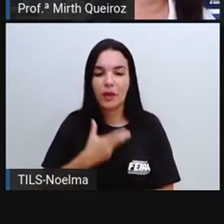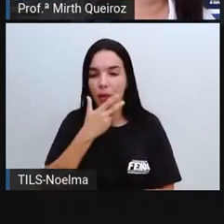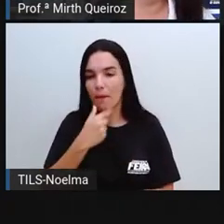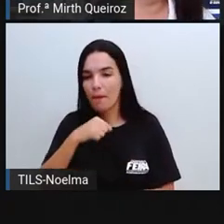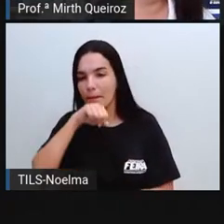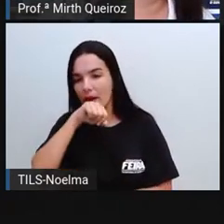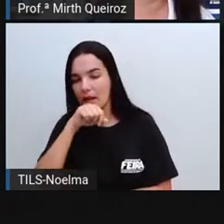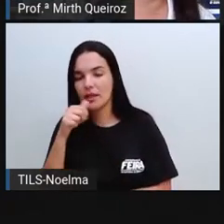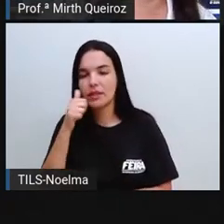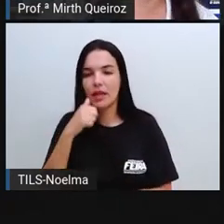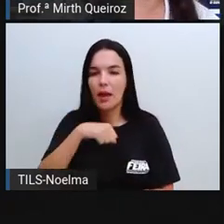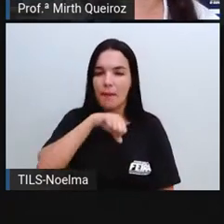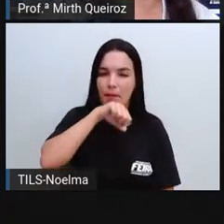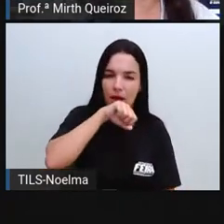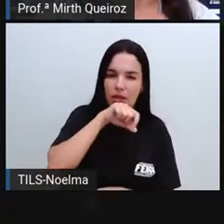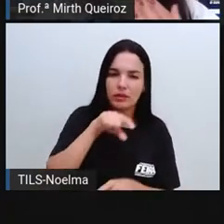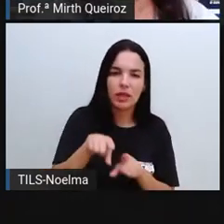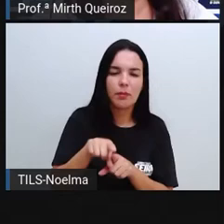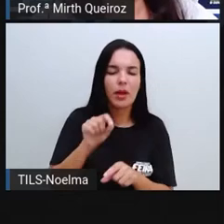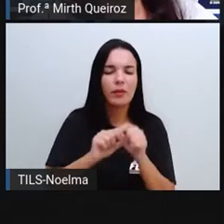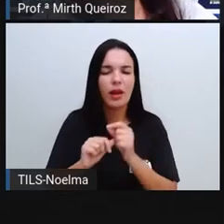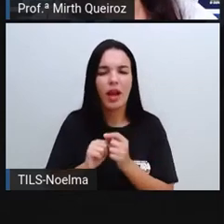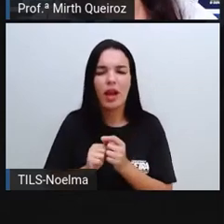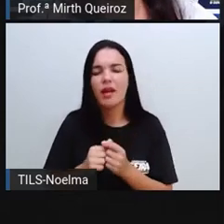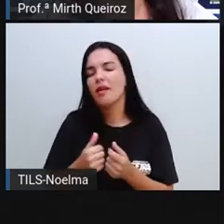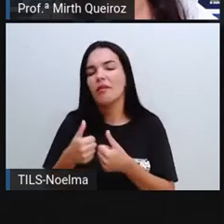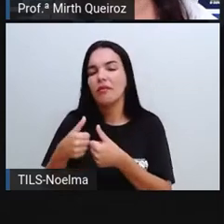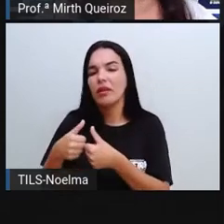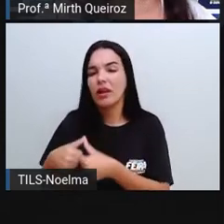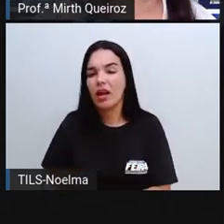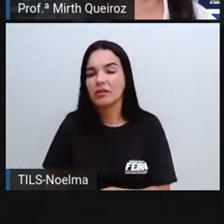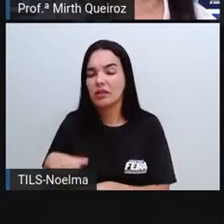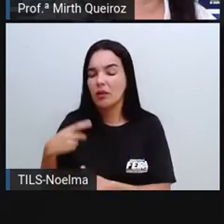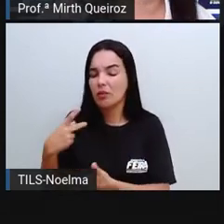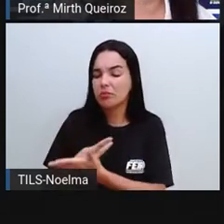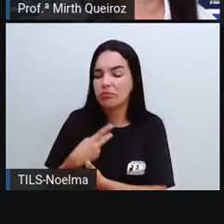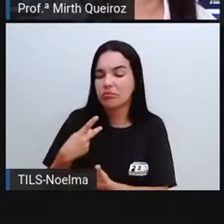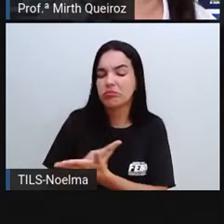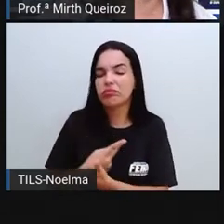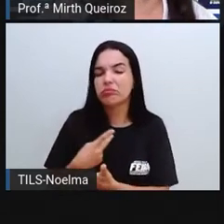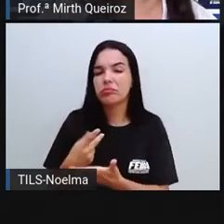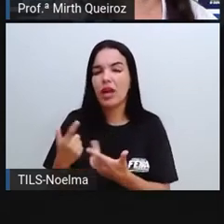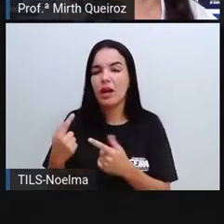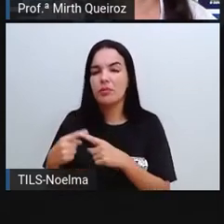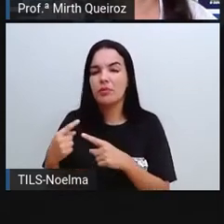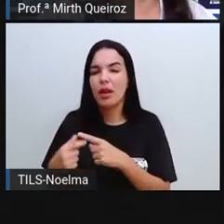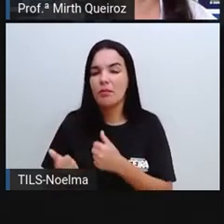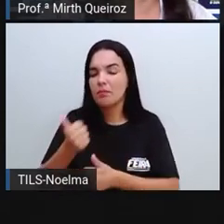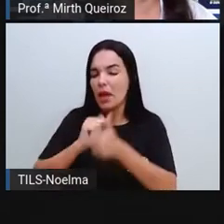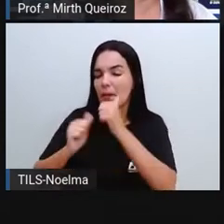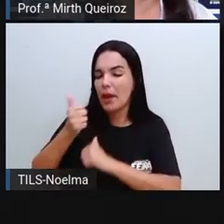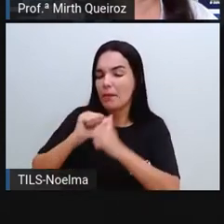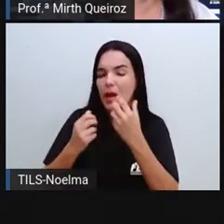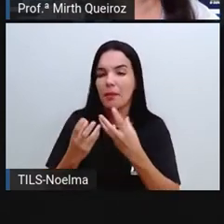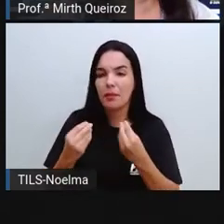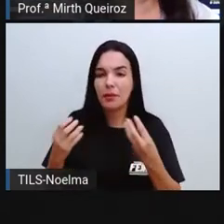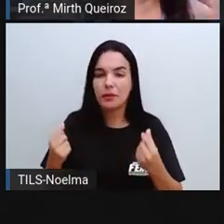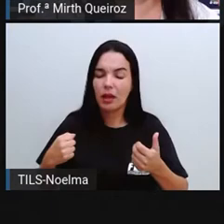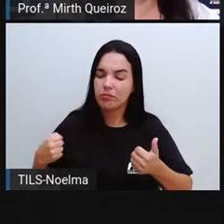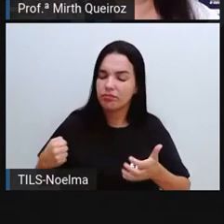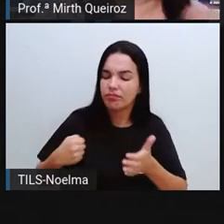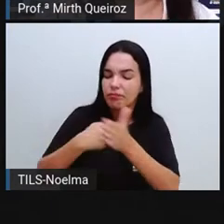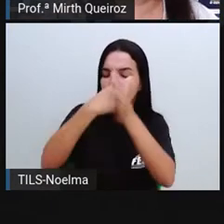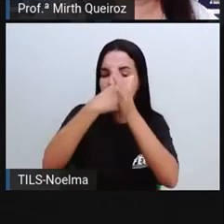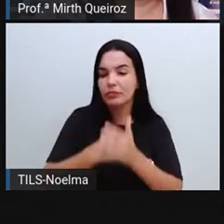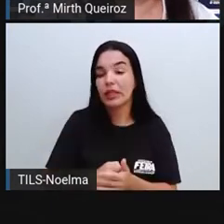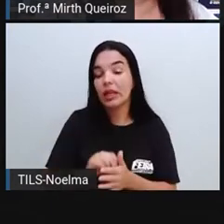pai se tornasse alcoólatra, né? Se tivesse aquele acidente onde o pai chegou a falecer. Então, tudo isso